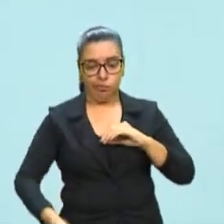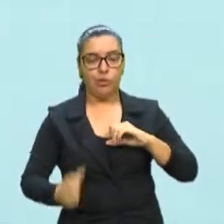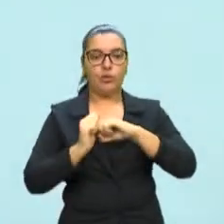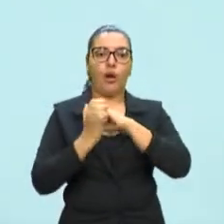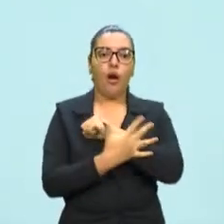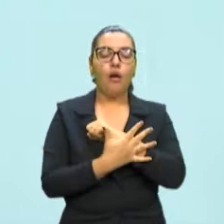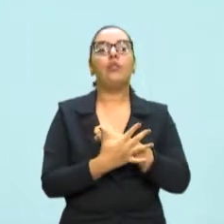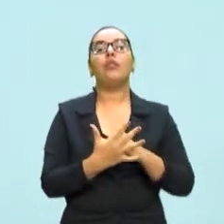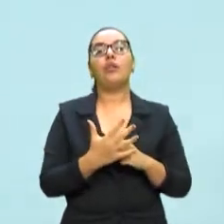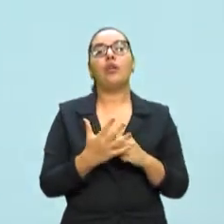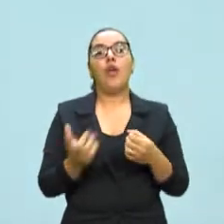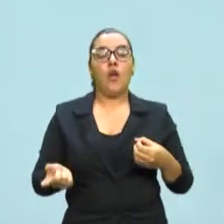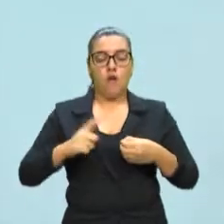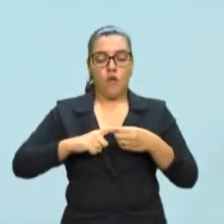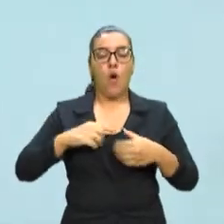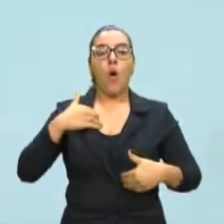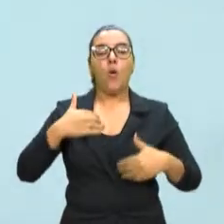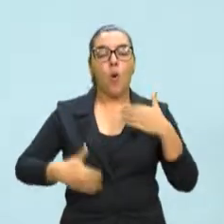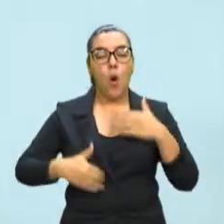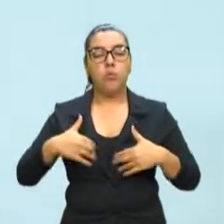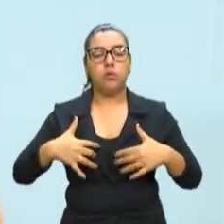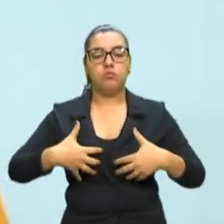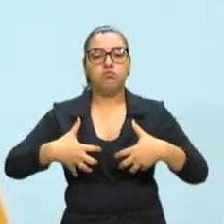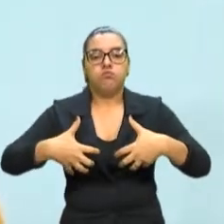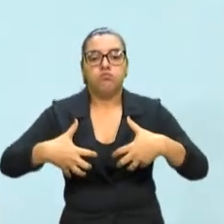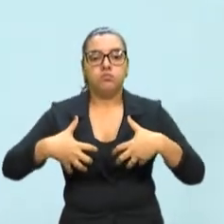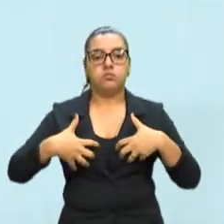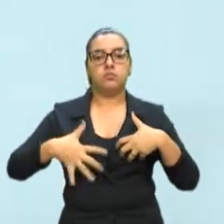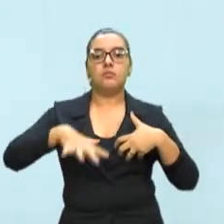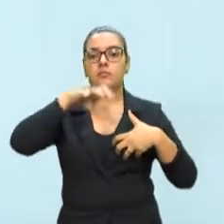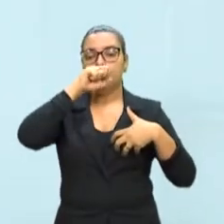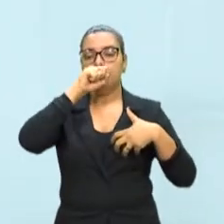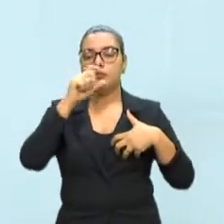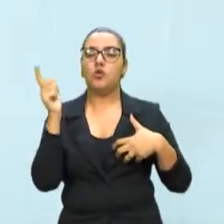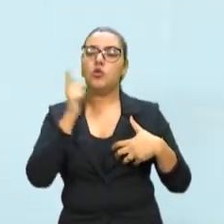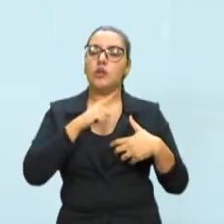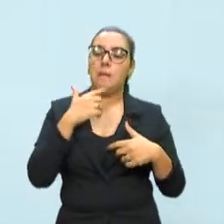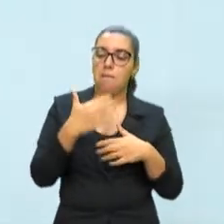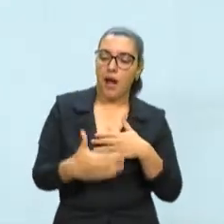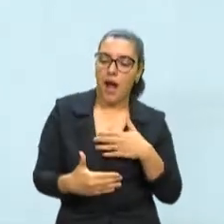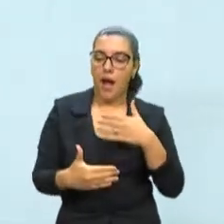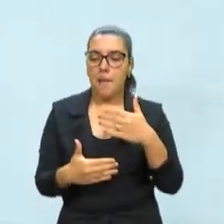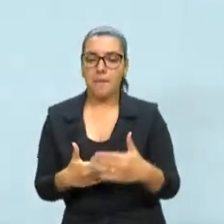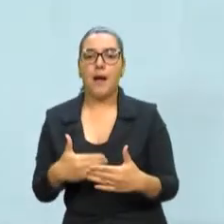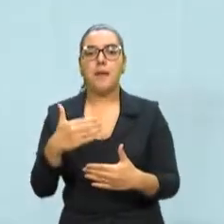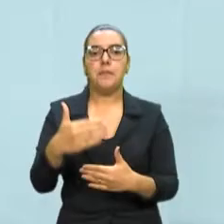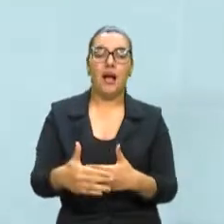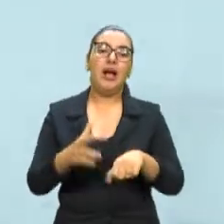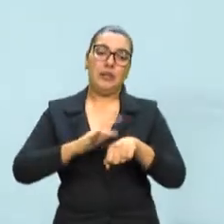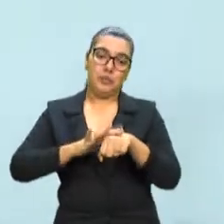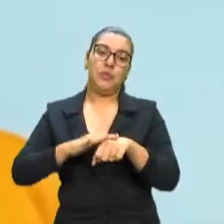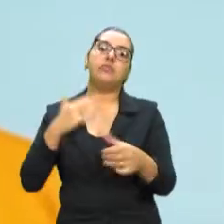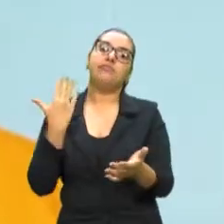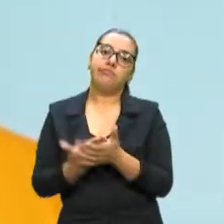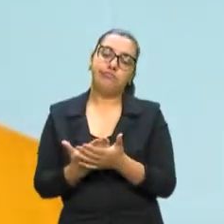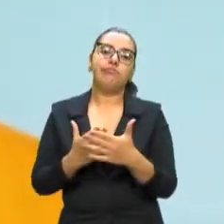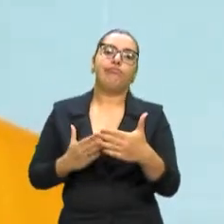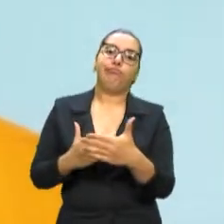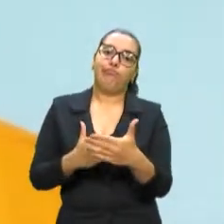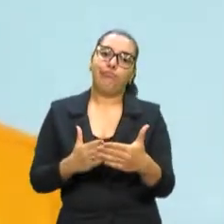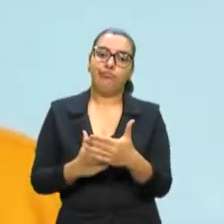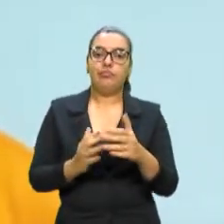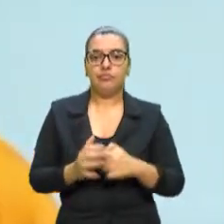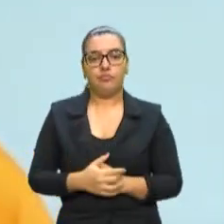uma reabilitação pulmonar, aos poucos vem adquirindo a independência que a doença havia limitado. Eu não